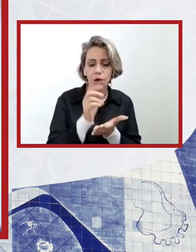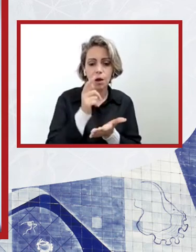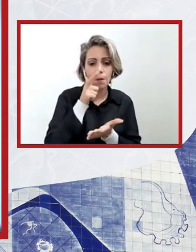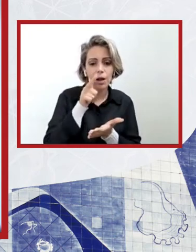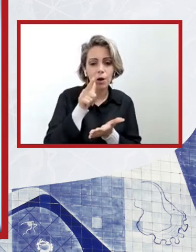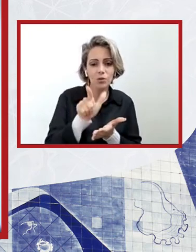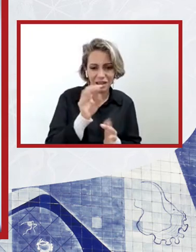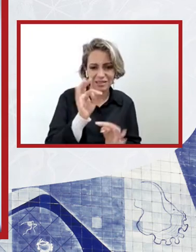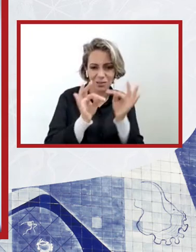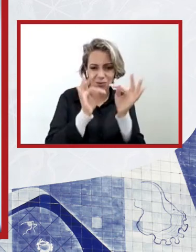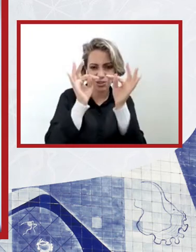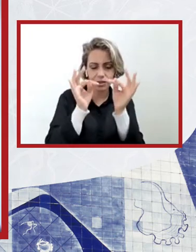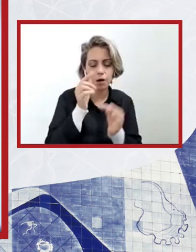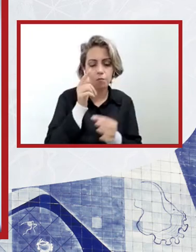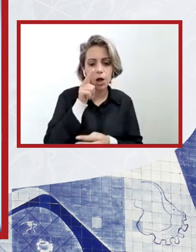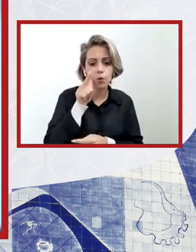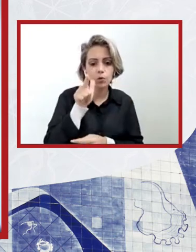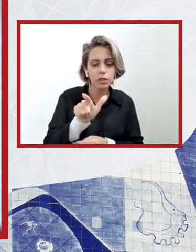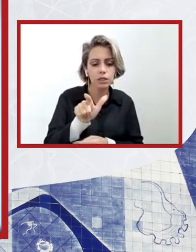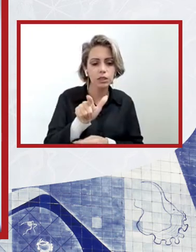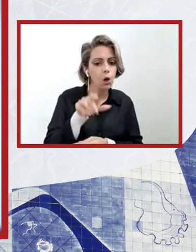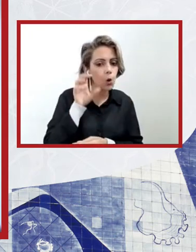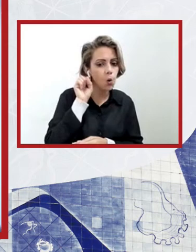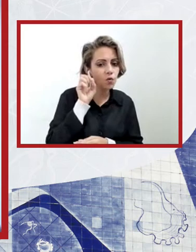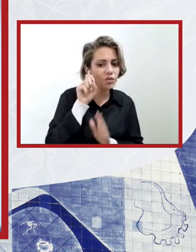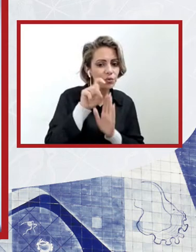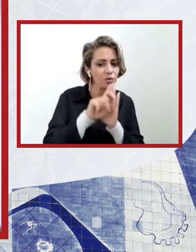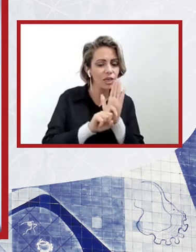dessas interfaces quando